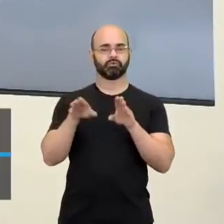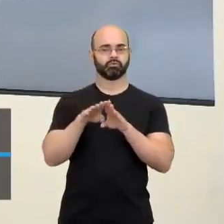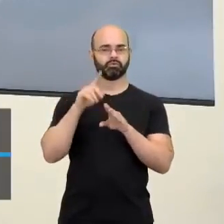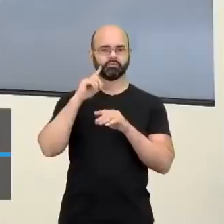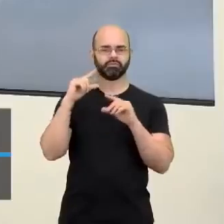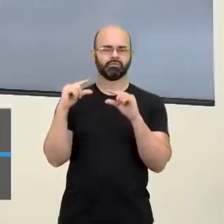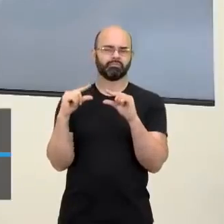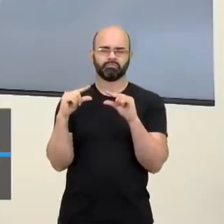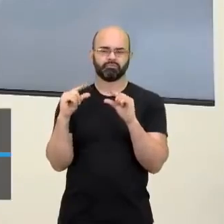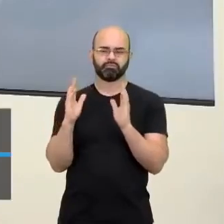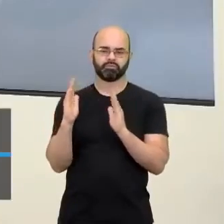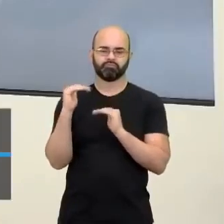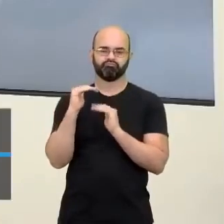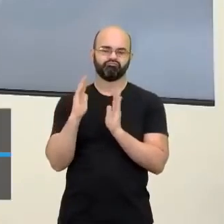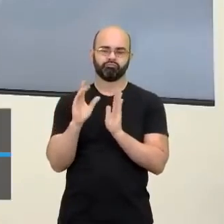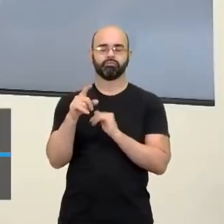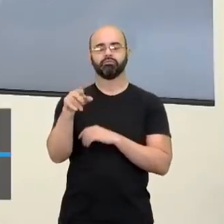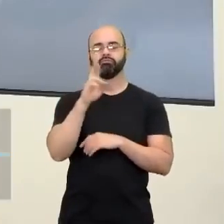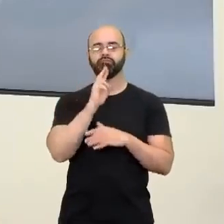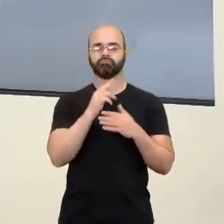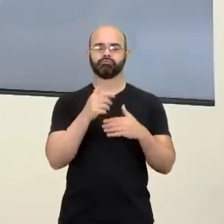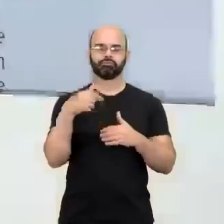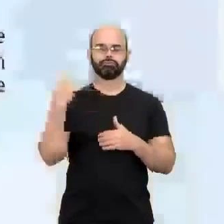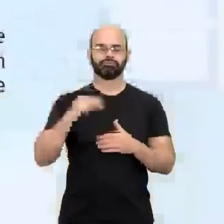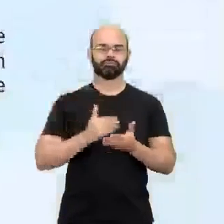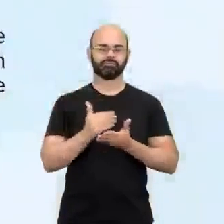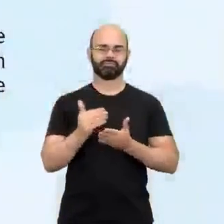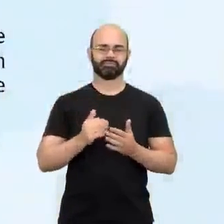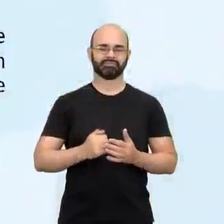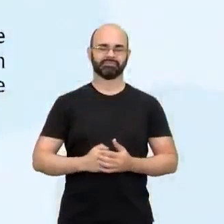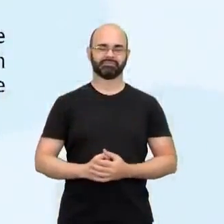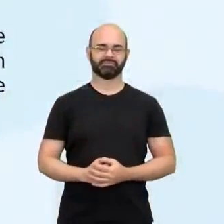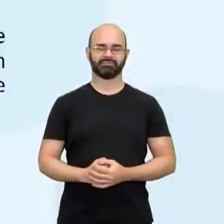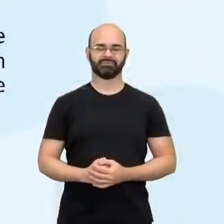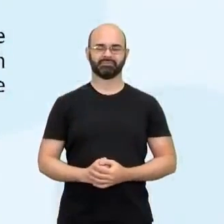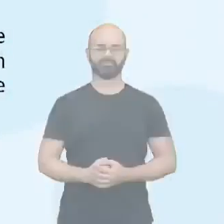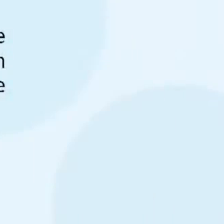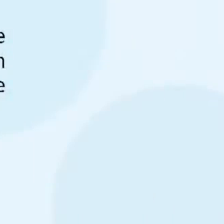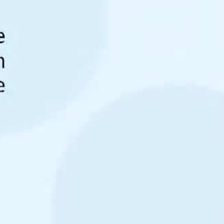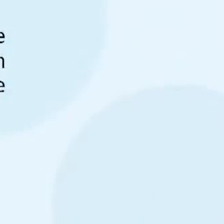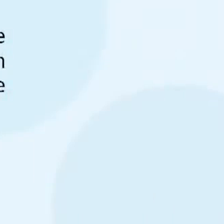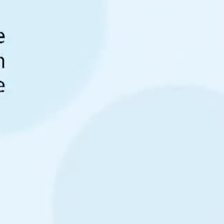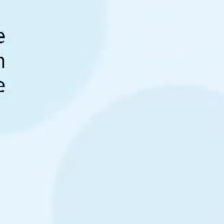miniatura aqui para vocês, e aí vocês vão respondendo no chat. Let's go, have fun.